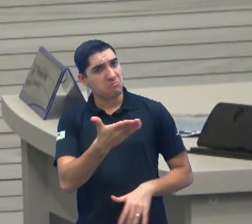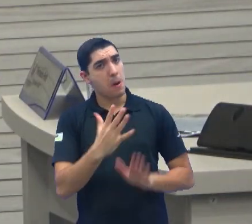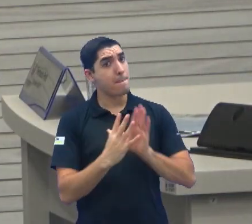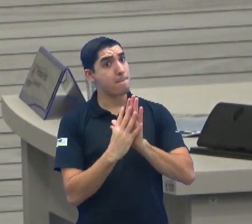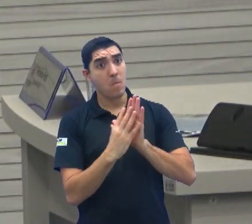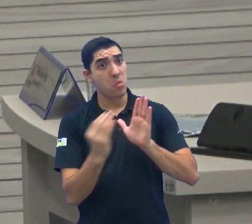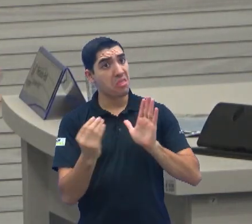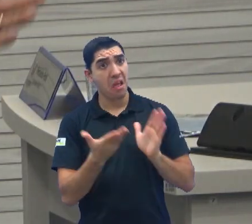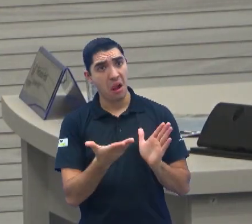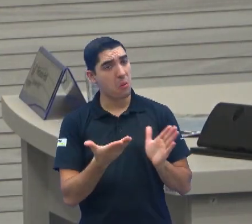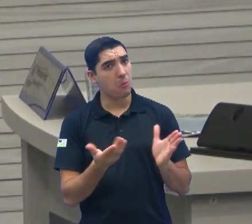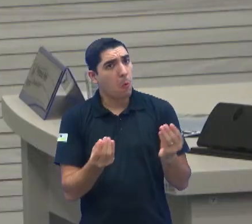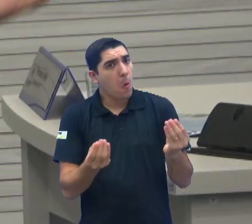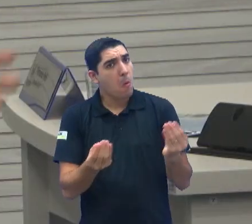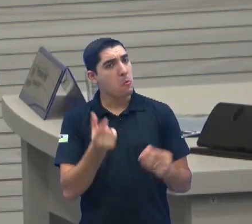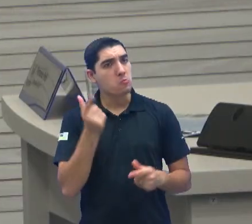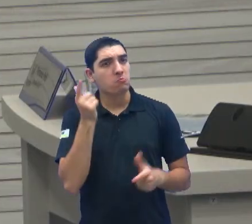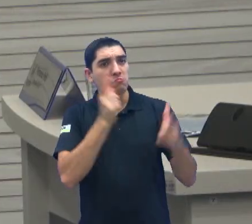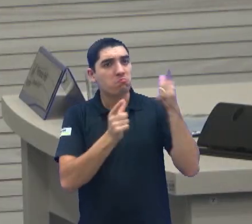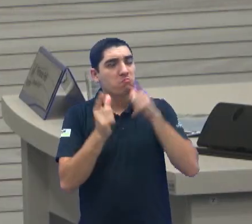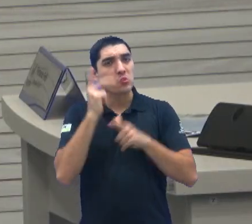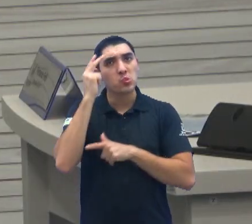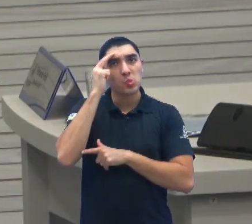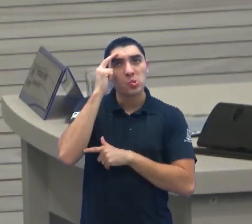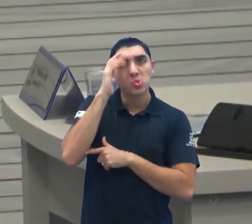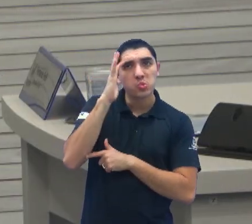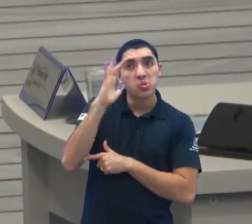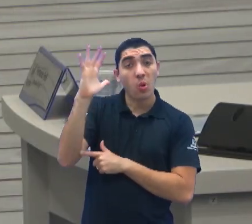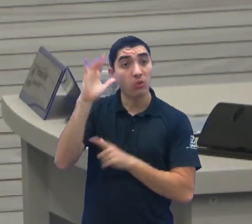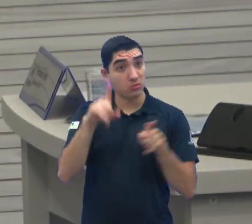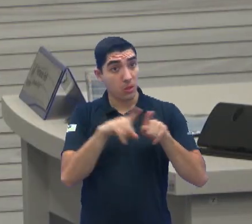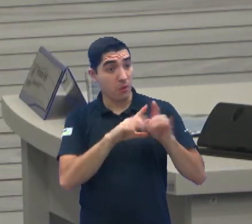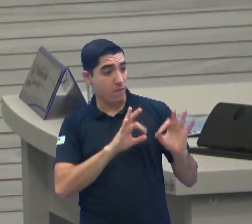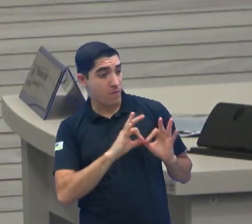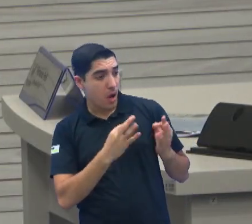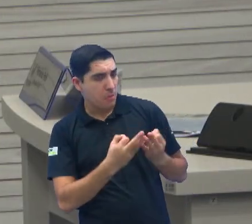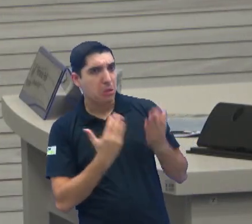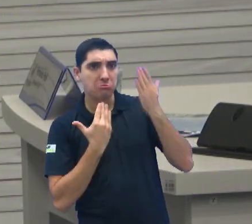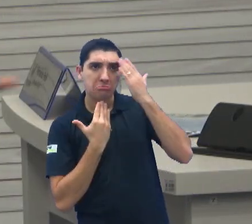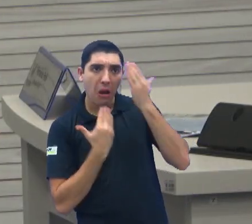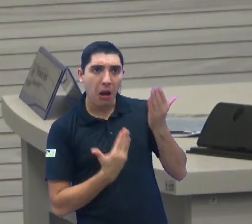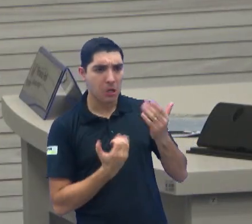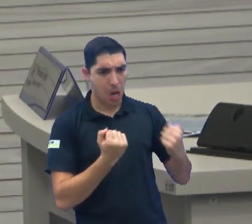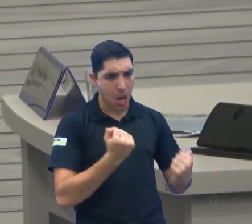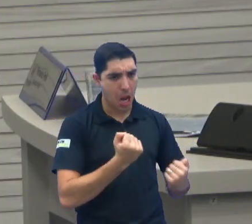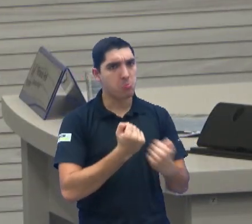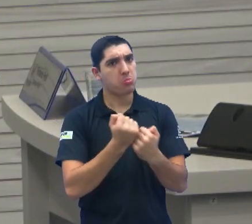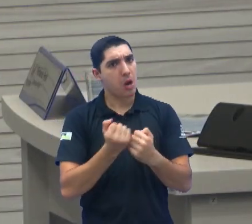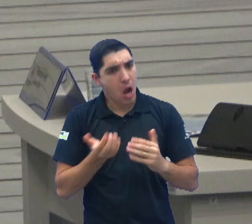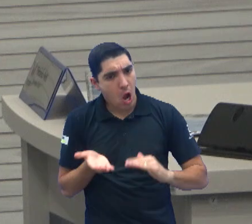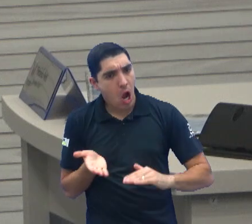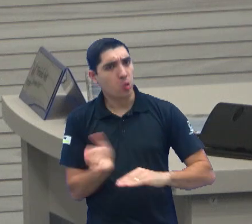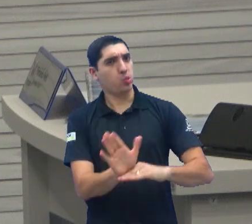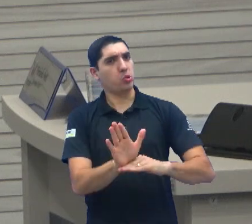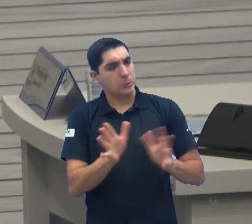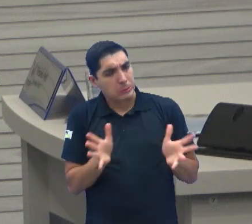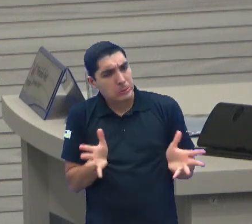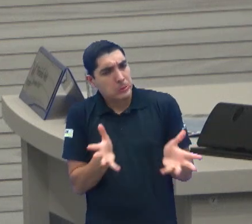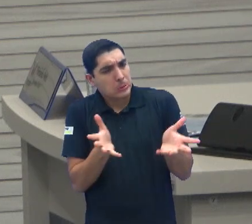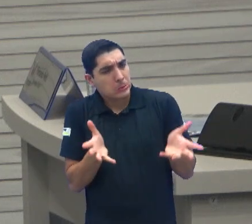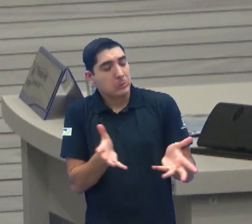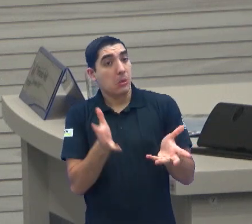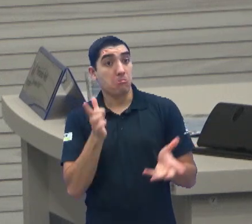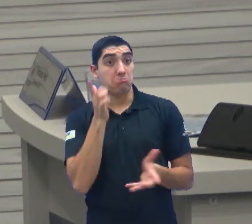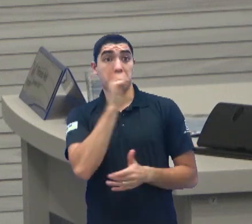teve sonhos e a sua família, né? Que deu todo esse apoio que ela precisou, não é? E vai continuar